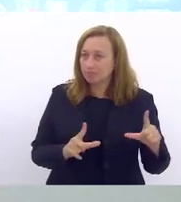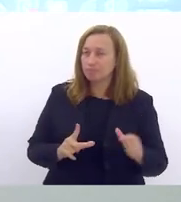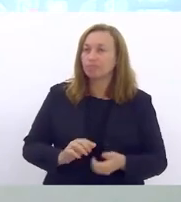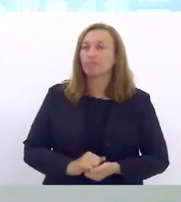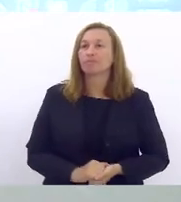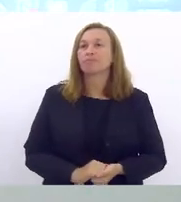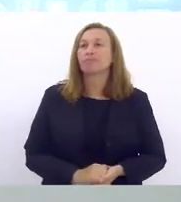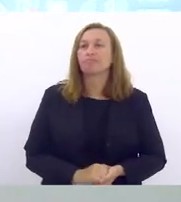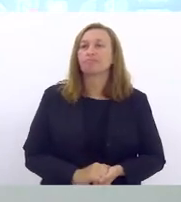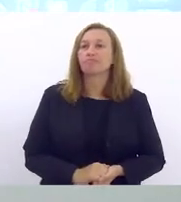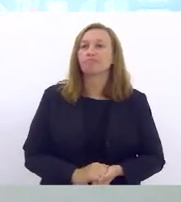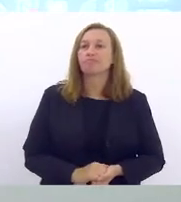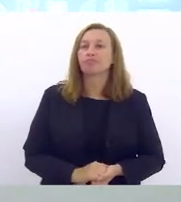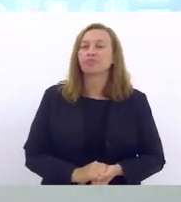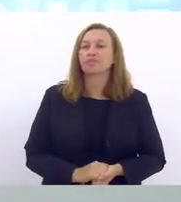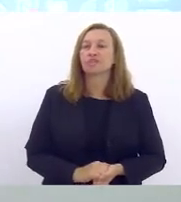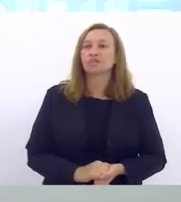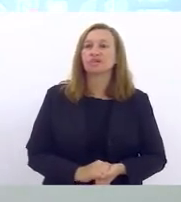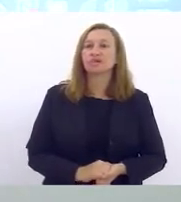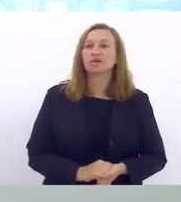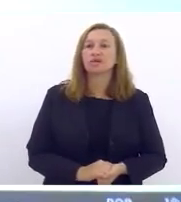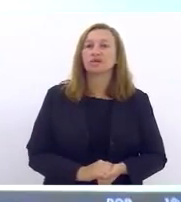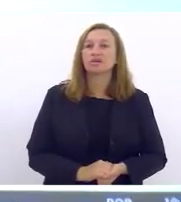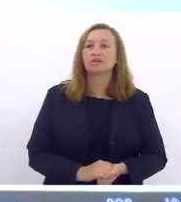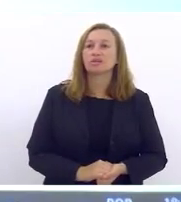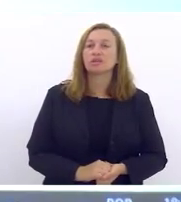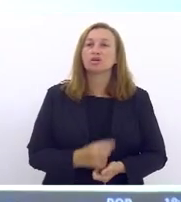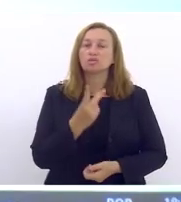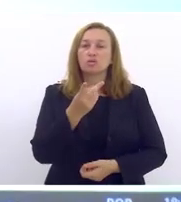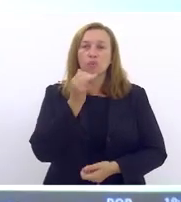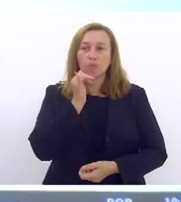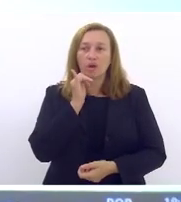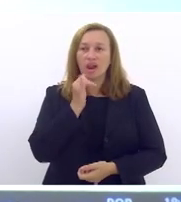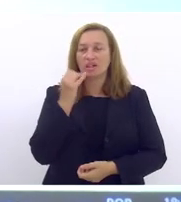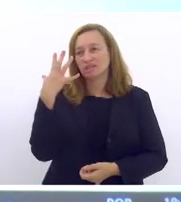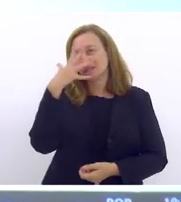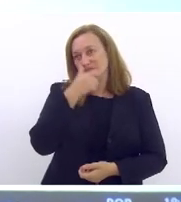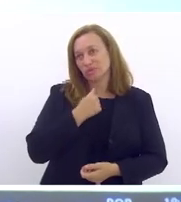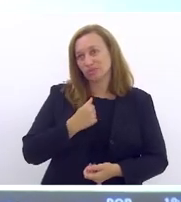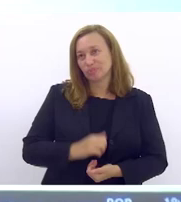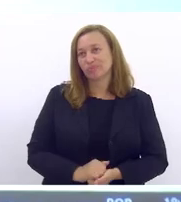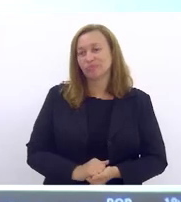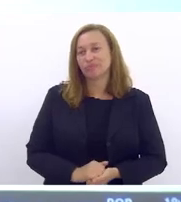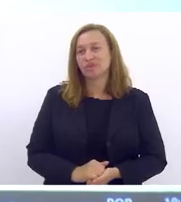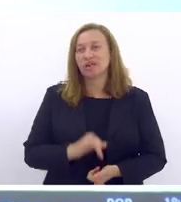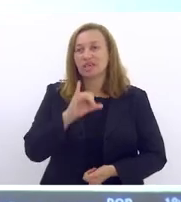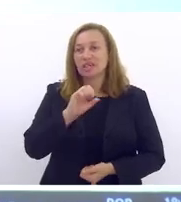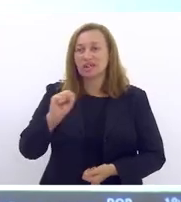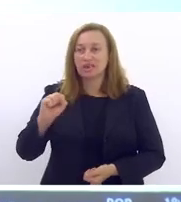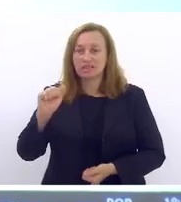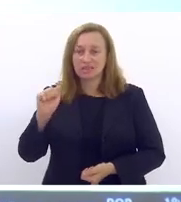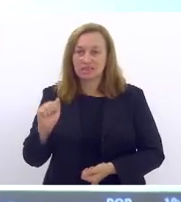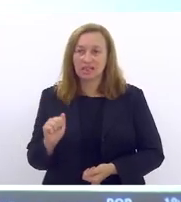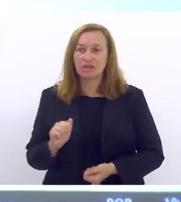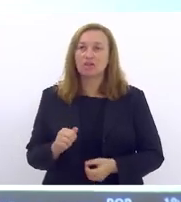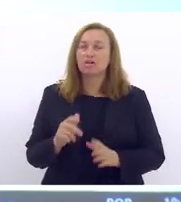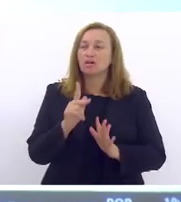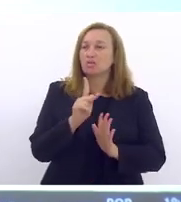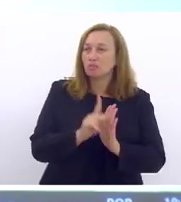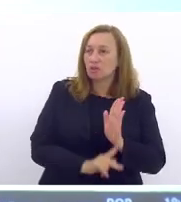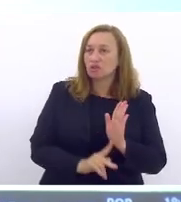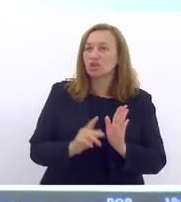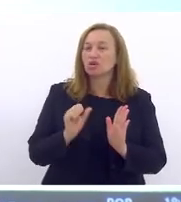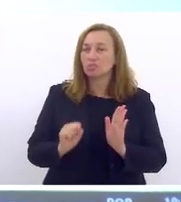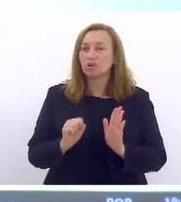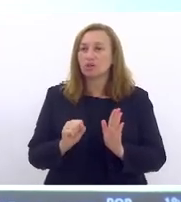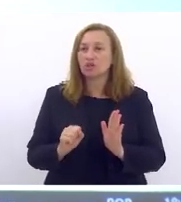favor? Aí, aqui, eu coloquei dois relatos fofos. Olha, a Isa fala, com o projeto, pude tirar todas